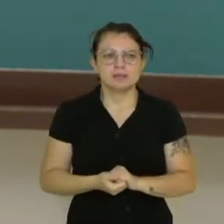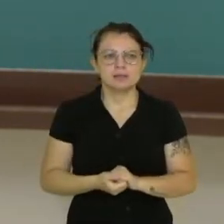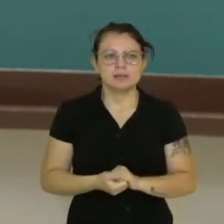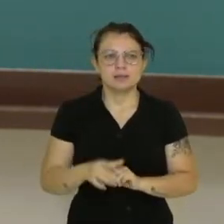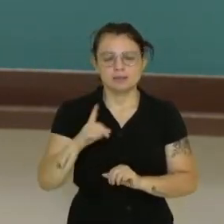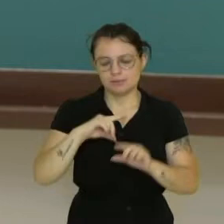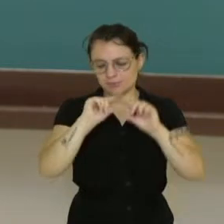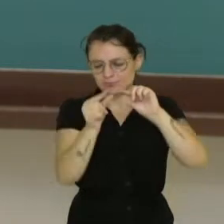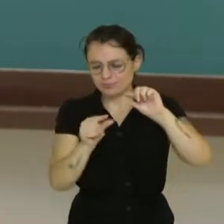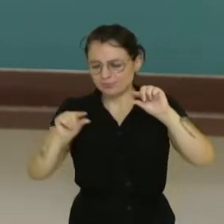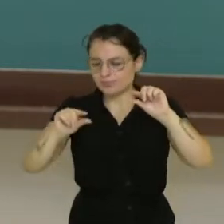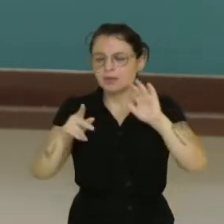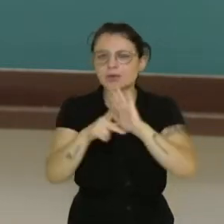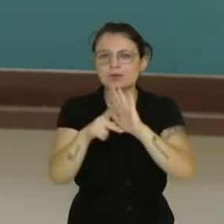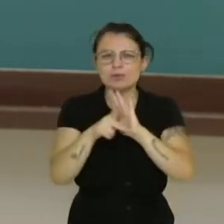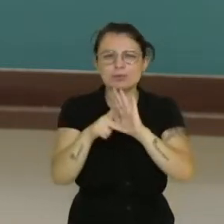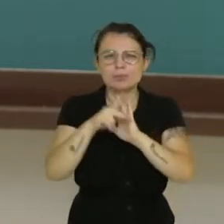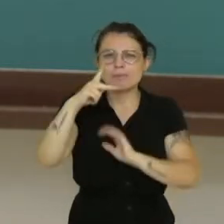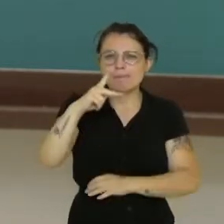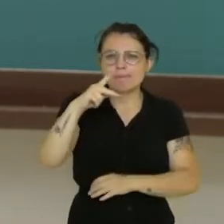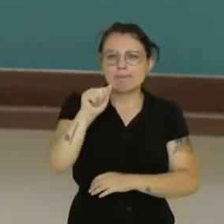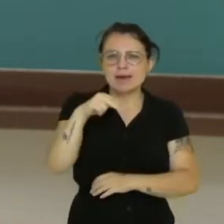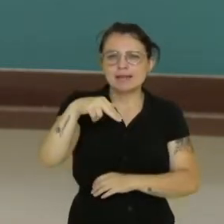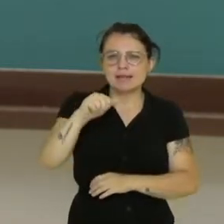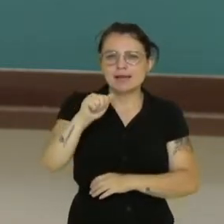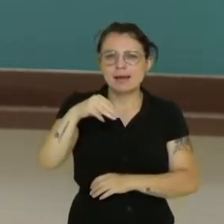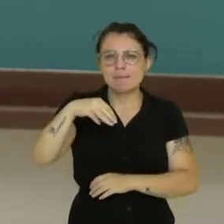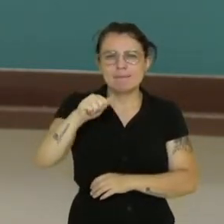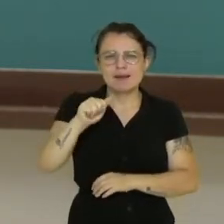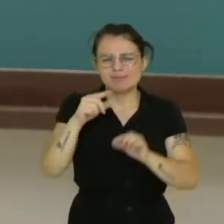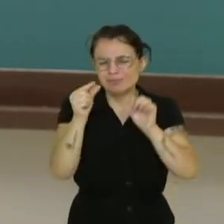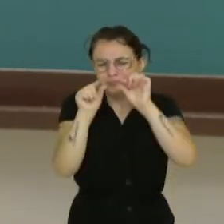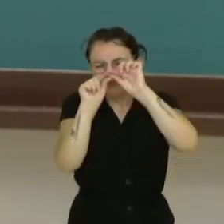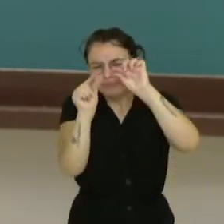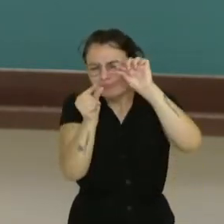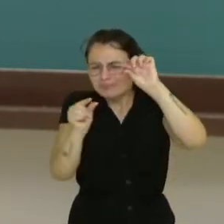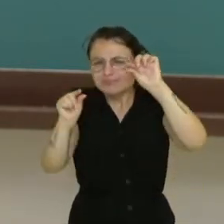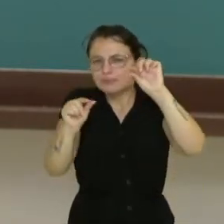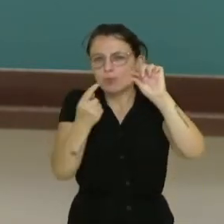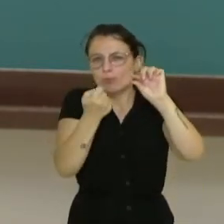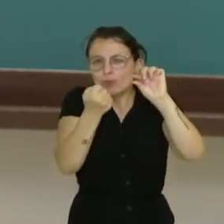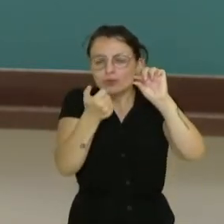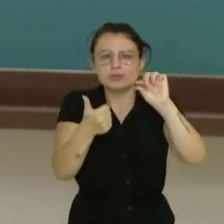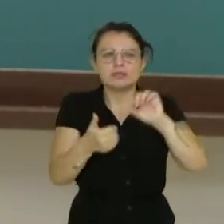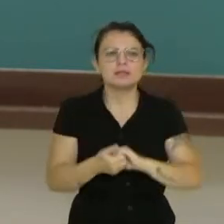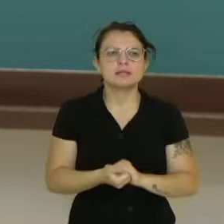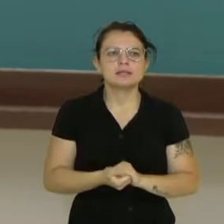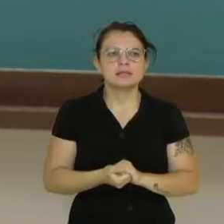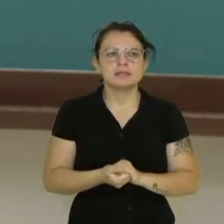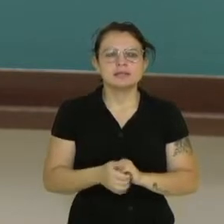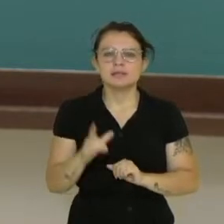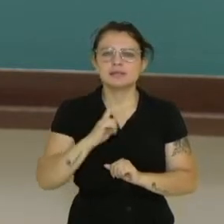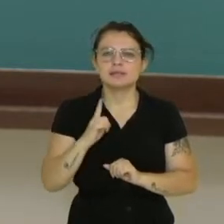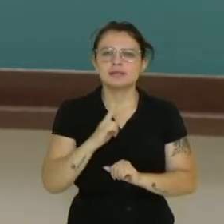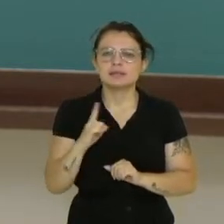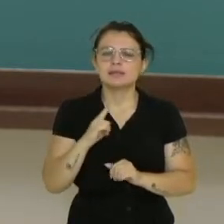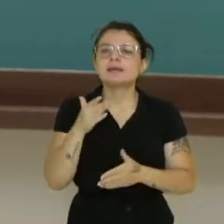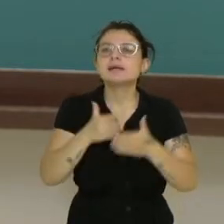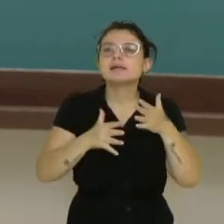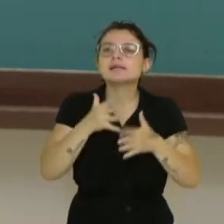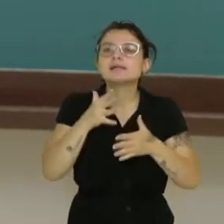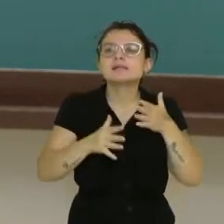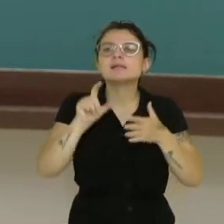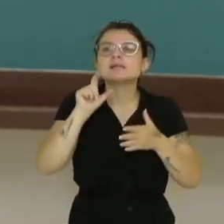no Panamá, que é um estreitinho de terra, né? Um pequeno estreito de terra, que impedia, inclusive,